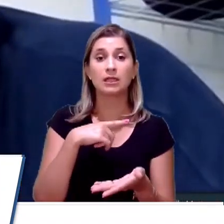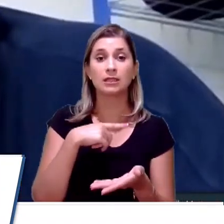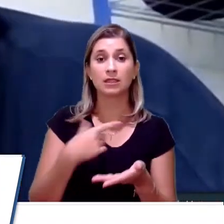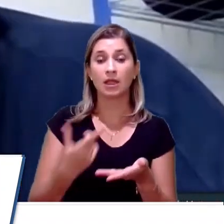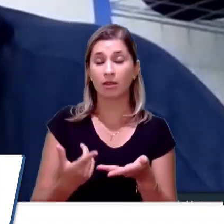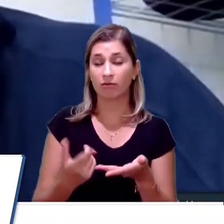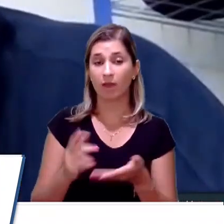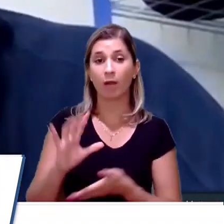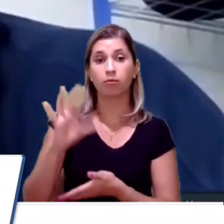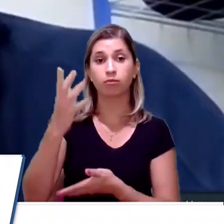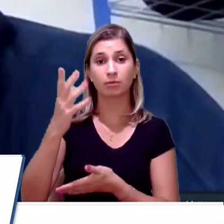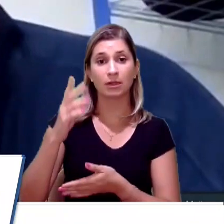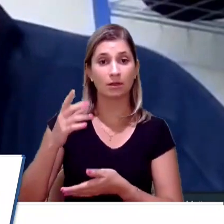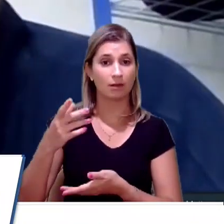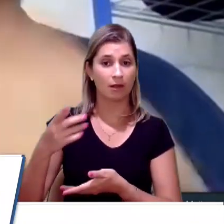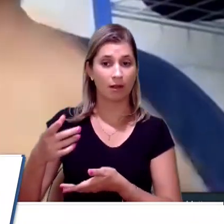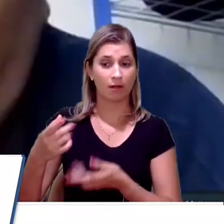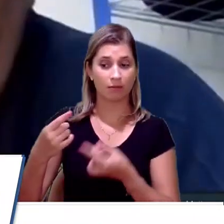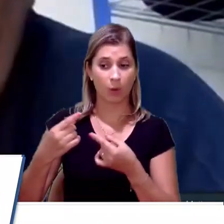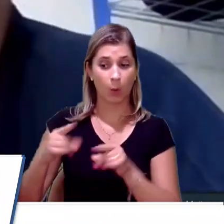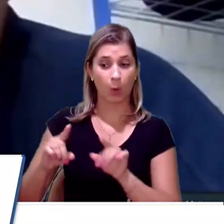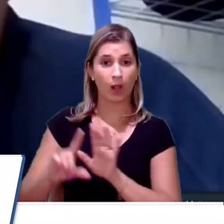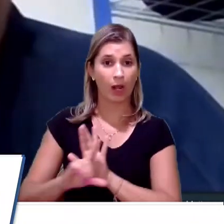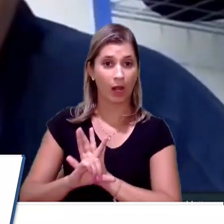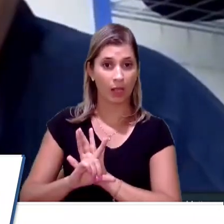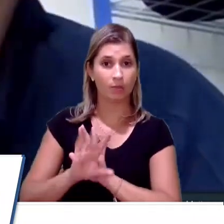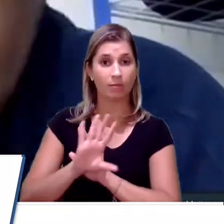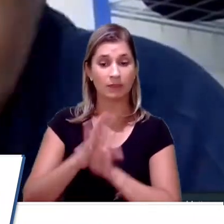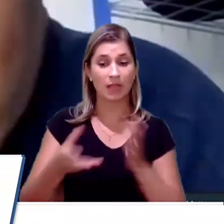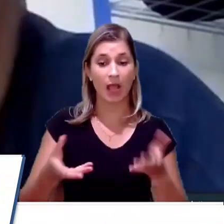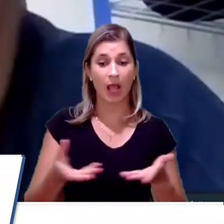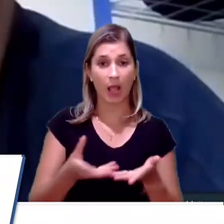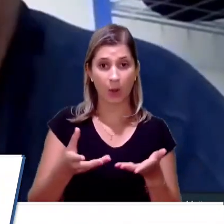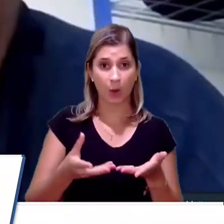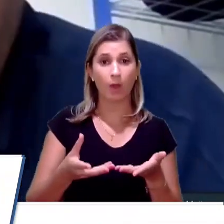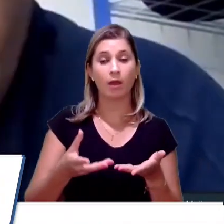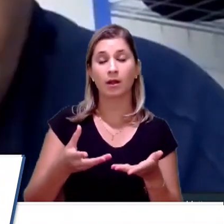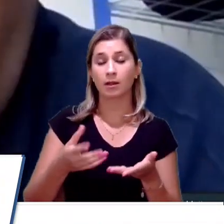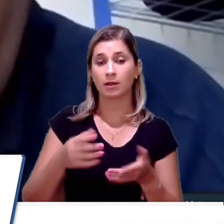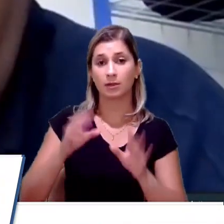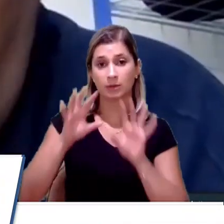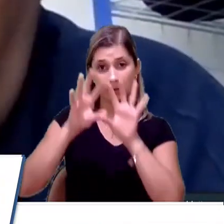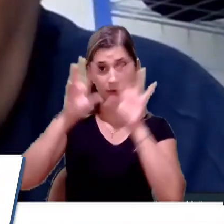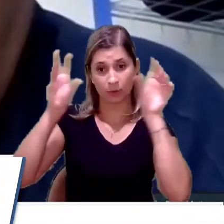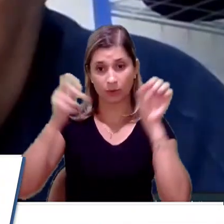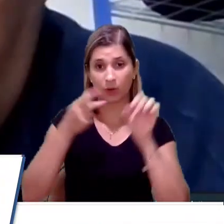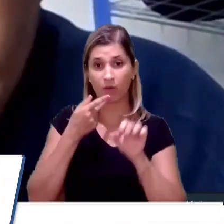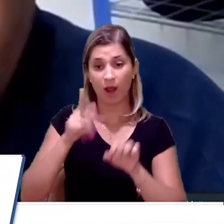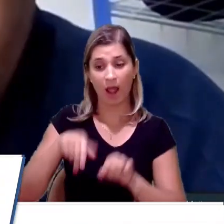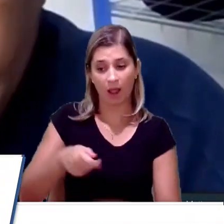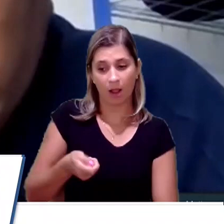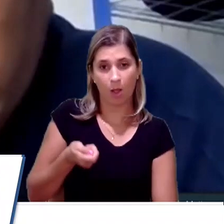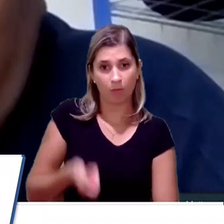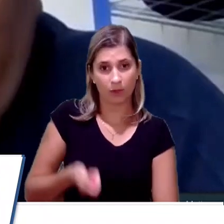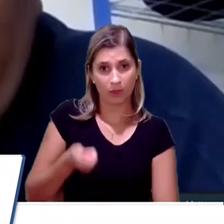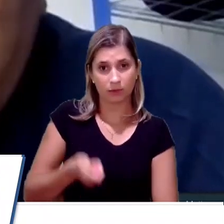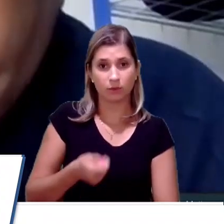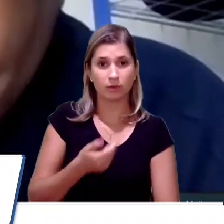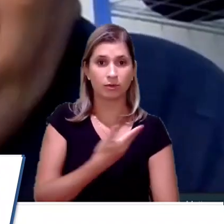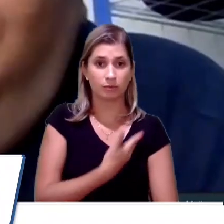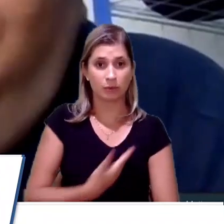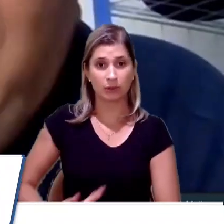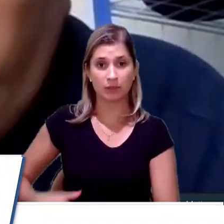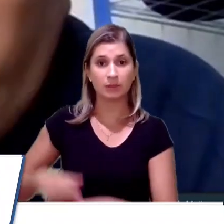era necessário, e agora o tribunal fala, era obrigatório ter o aval do Poder Legislativo.